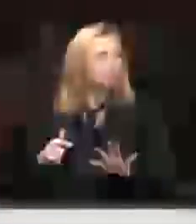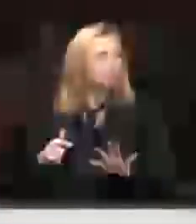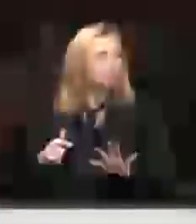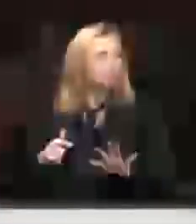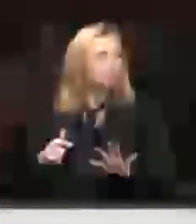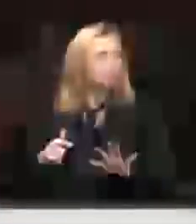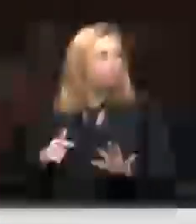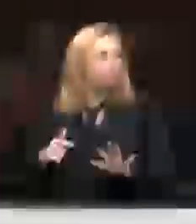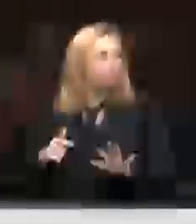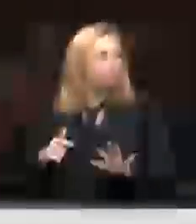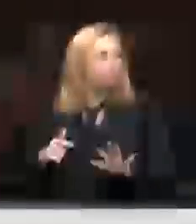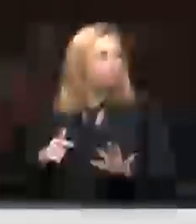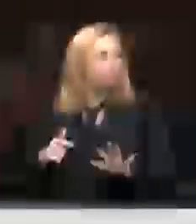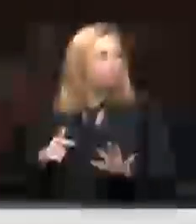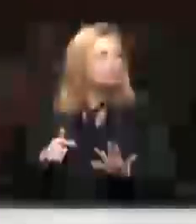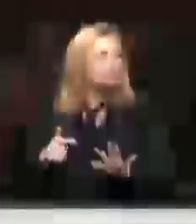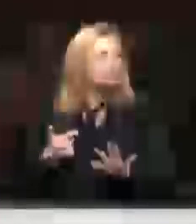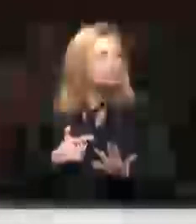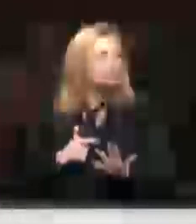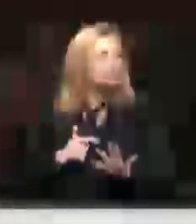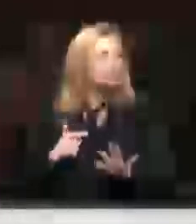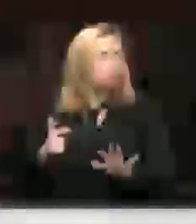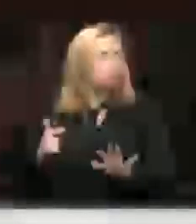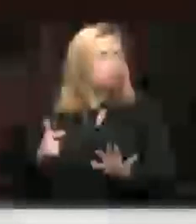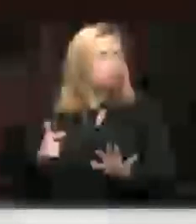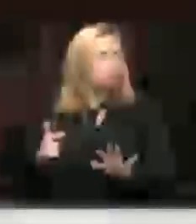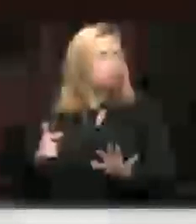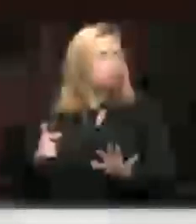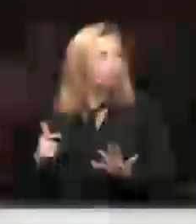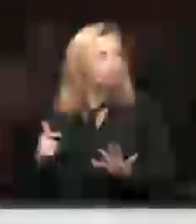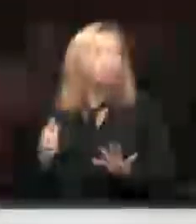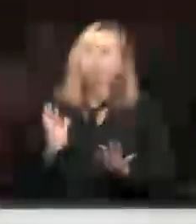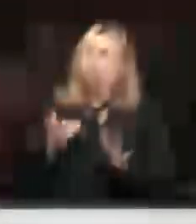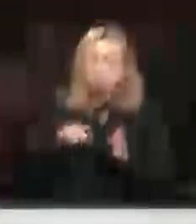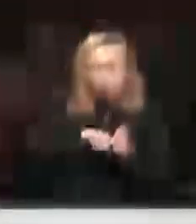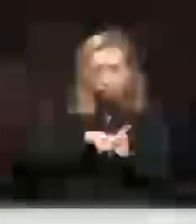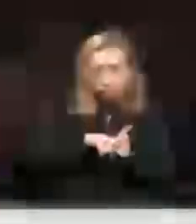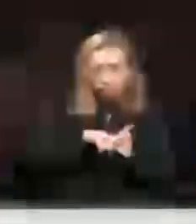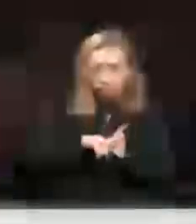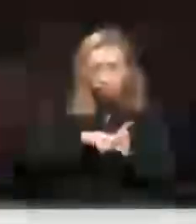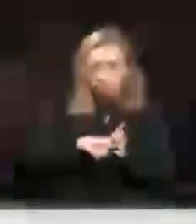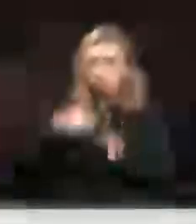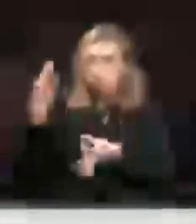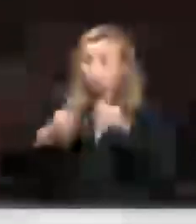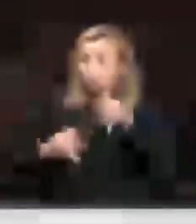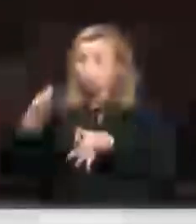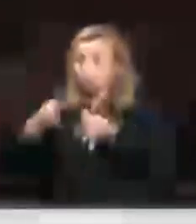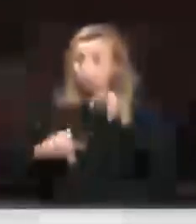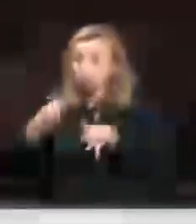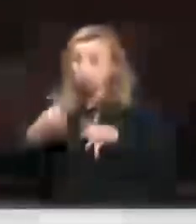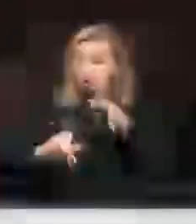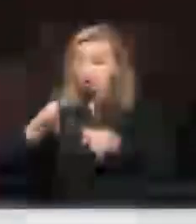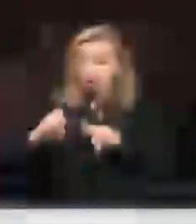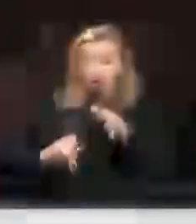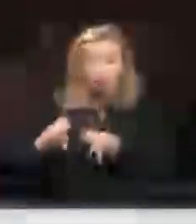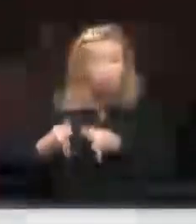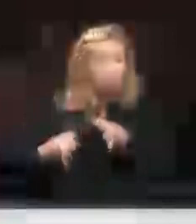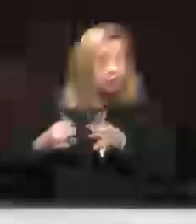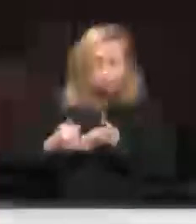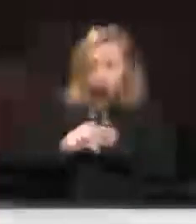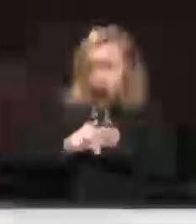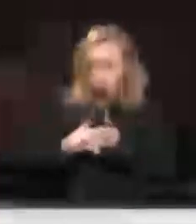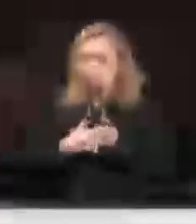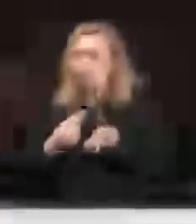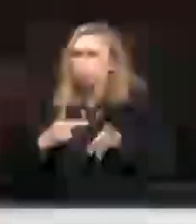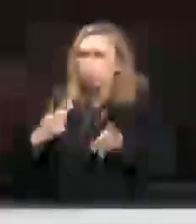foro especial nos últimos 2 anos, está sendo investigado pelo juiz de primeira instância, Bretas, sacudido